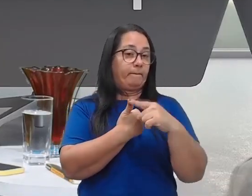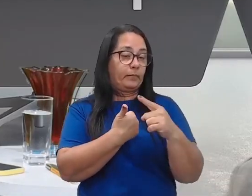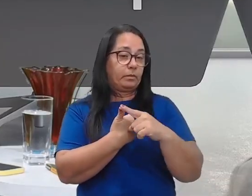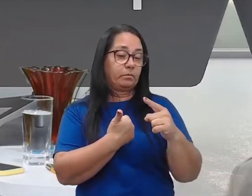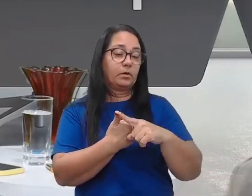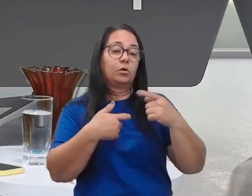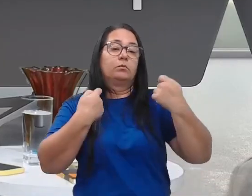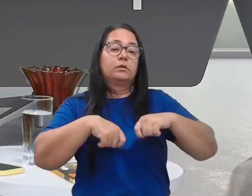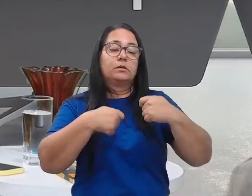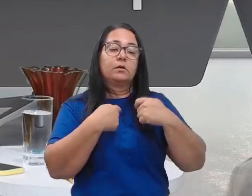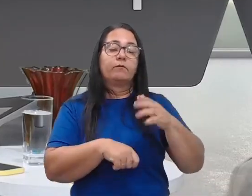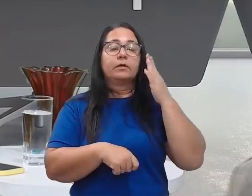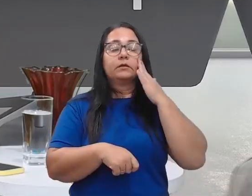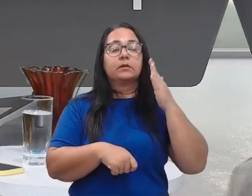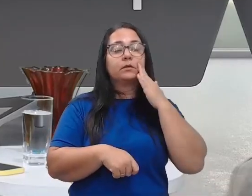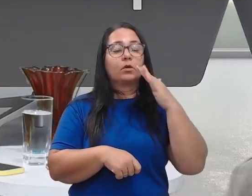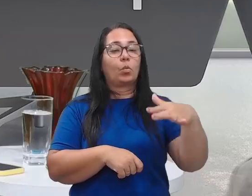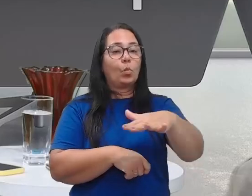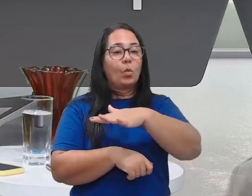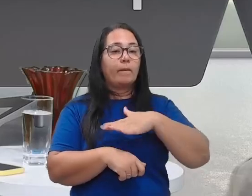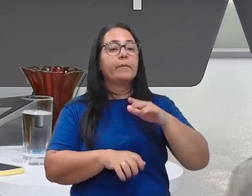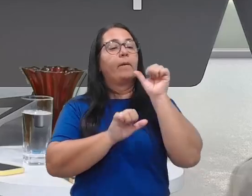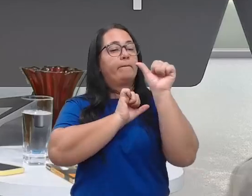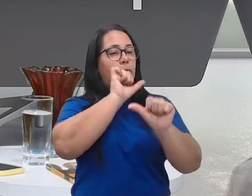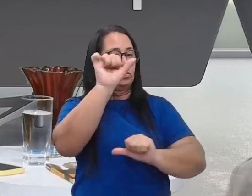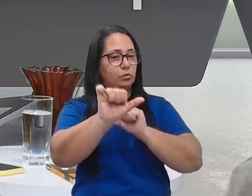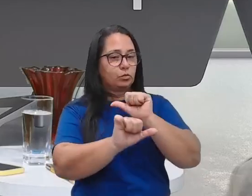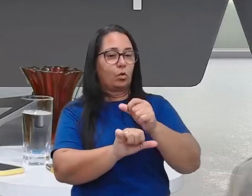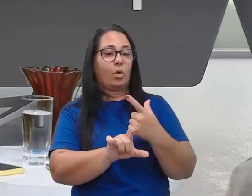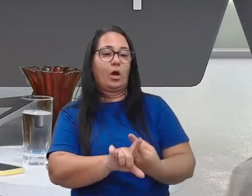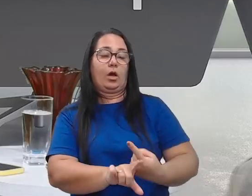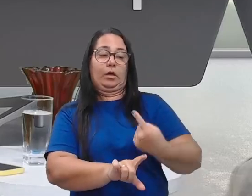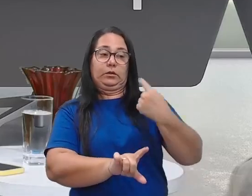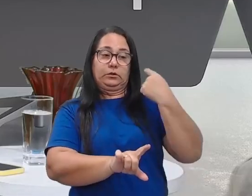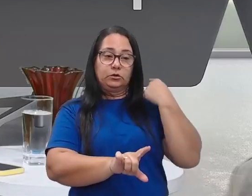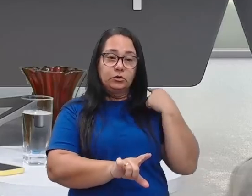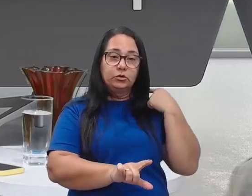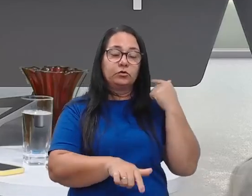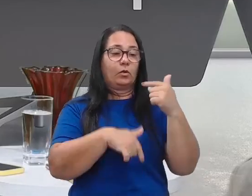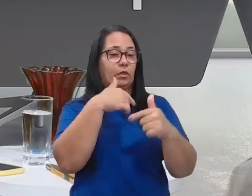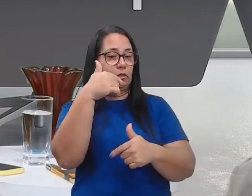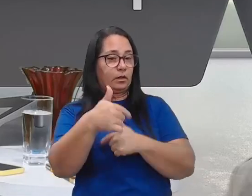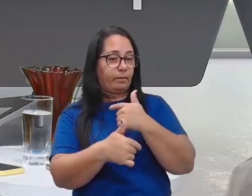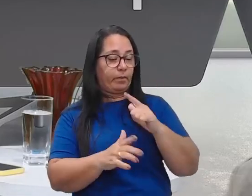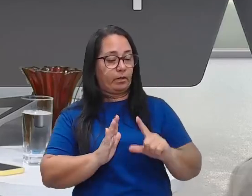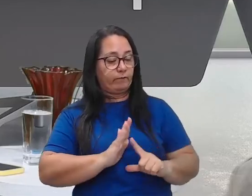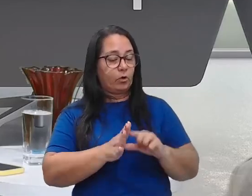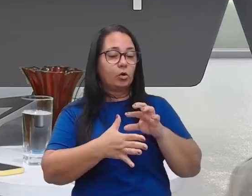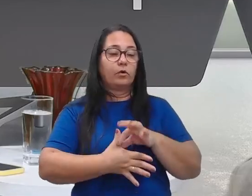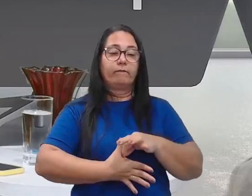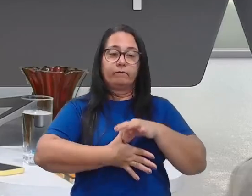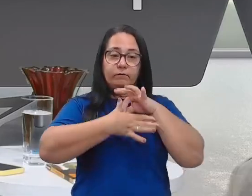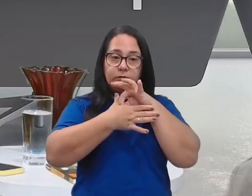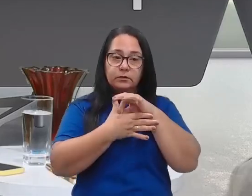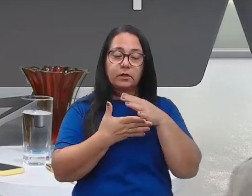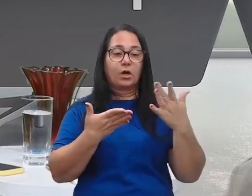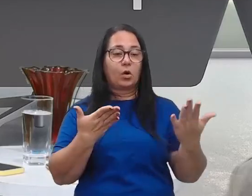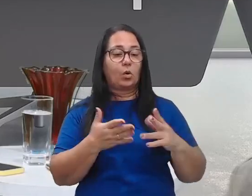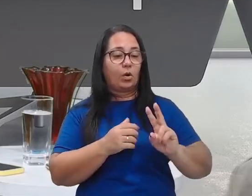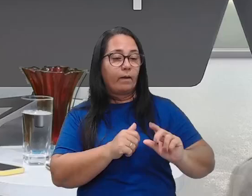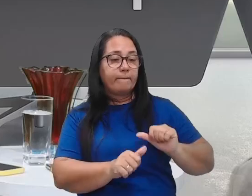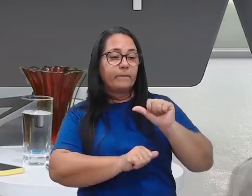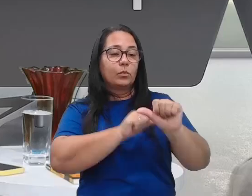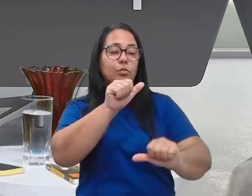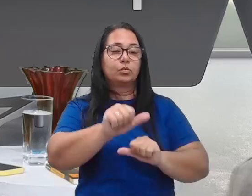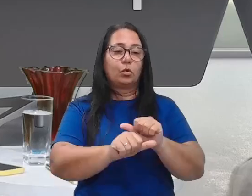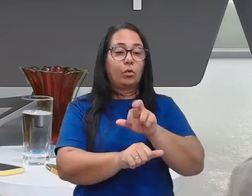mudou. Antes você trabalhando só com a loja física, agora você precisa entender o que acontece no ambiente digital. Não é só criar um site ou colocar uma